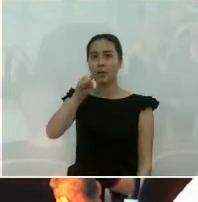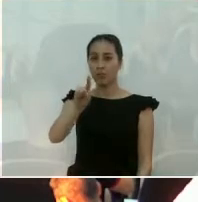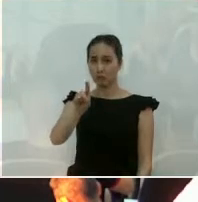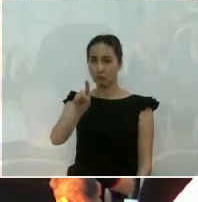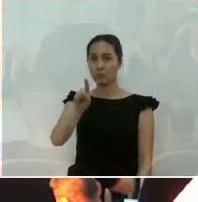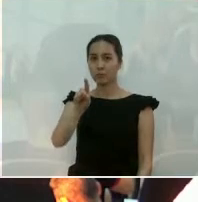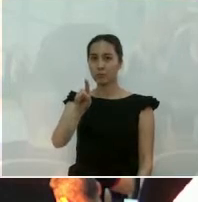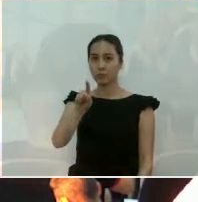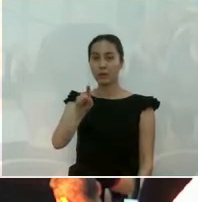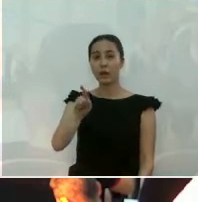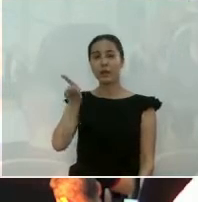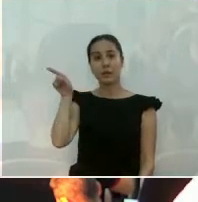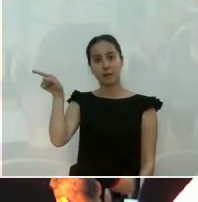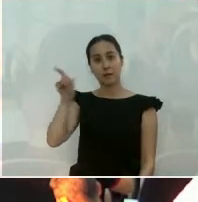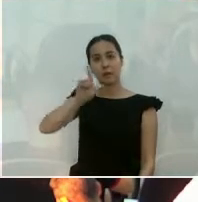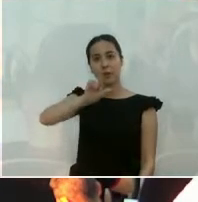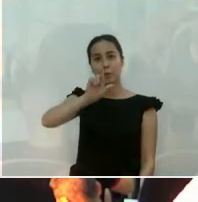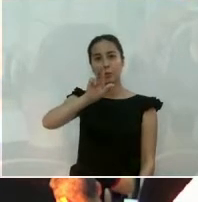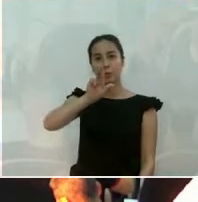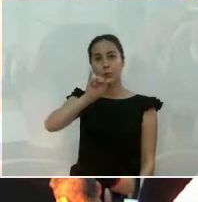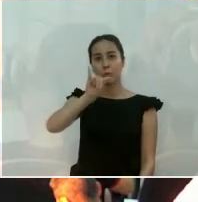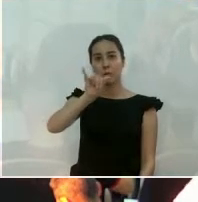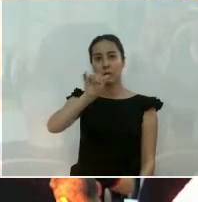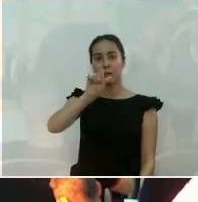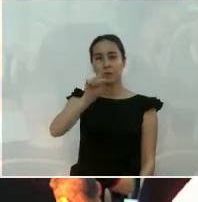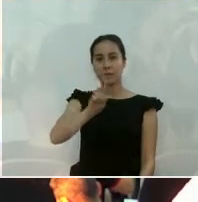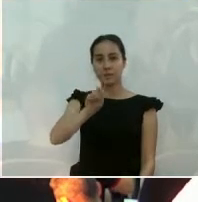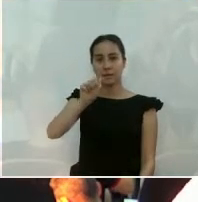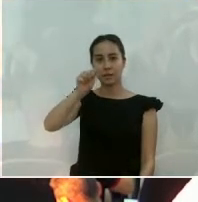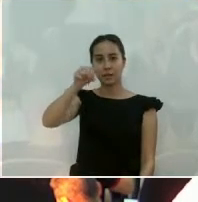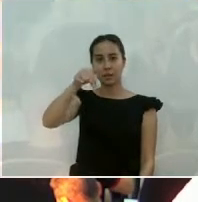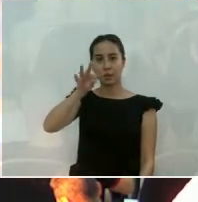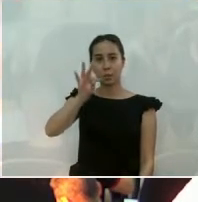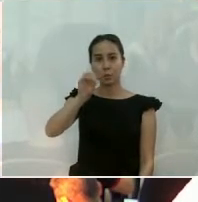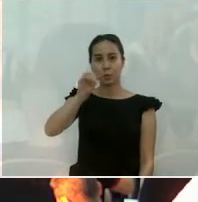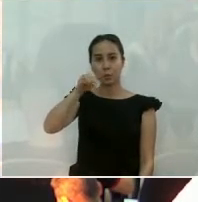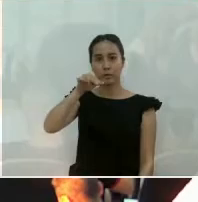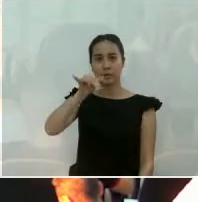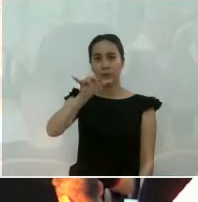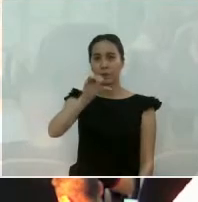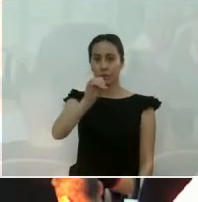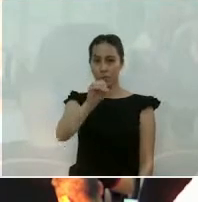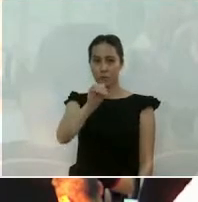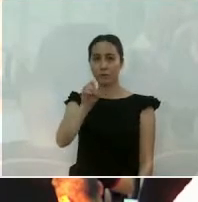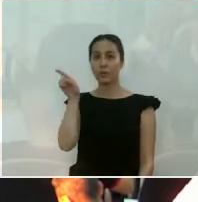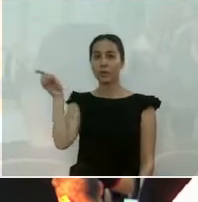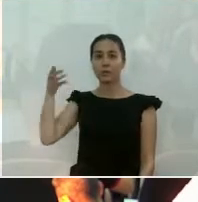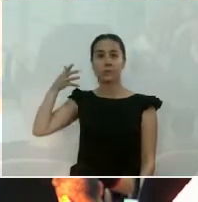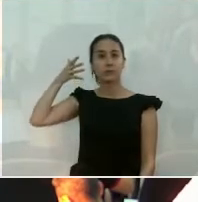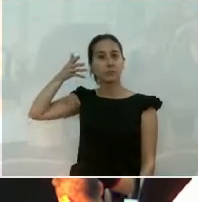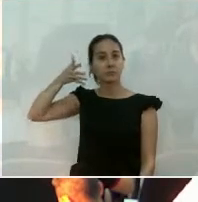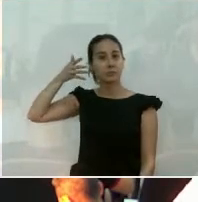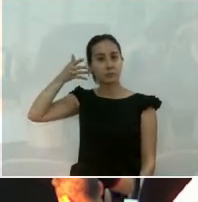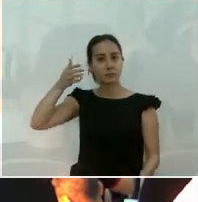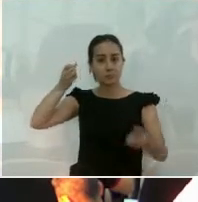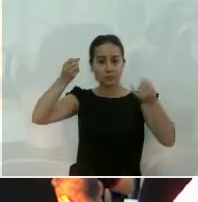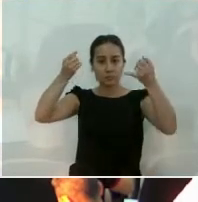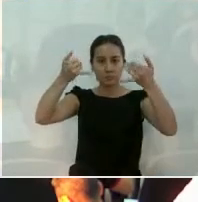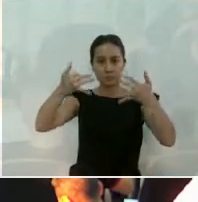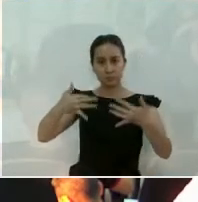luiz antônio ninguém game né que vai agora desenvolver a palestra a saga dos imigrantes